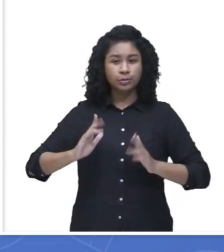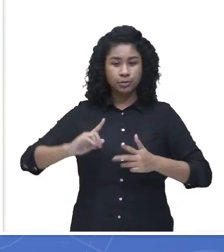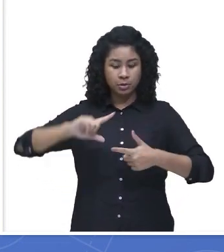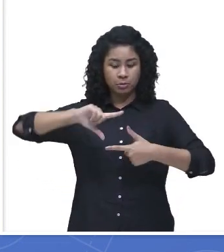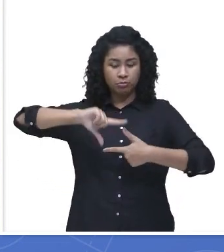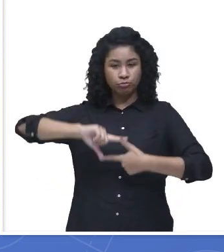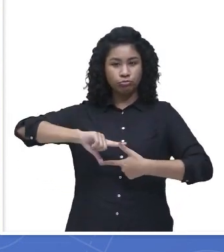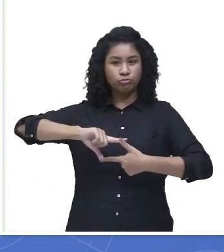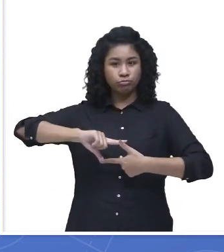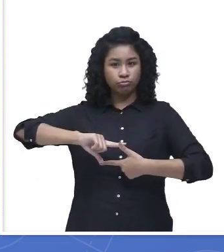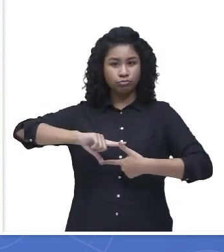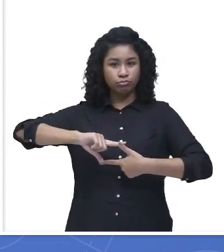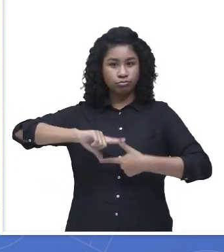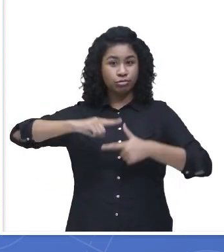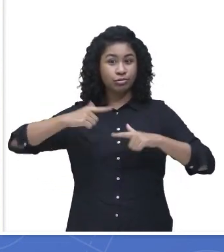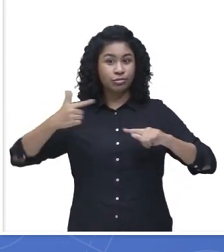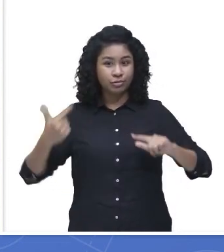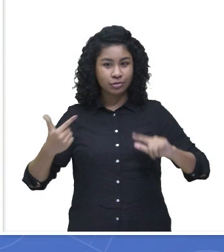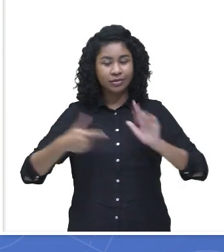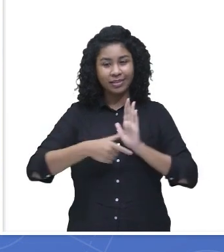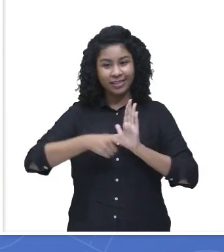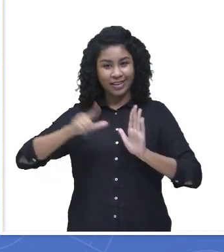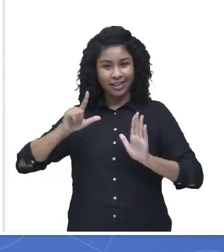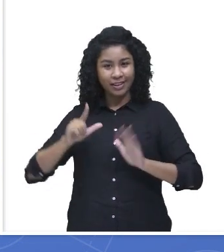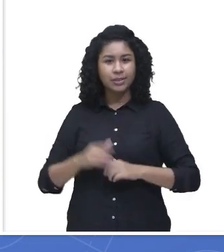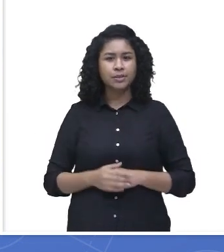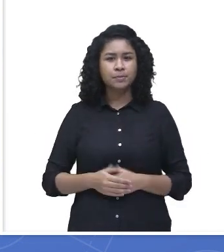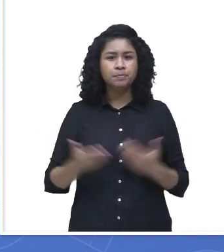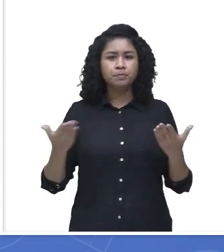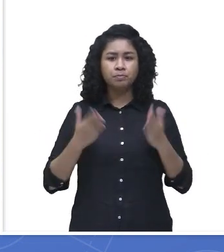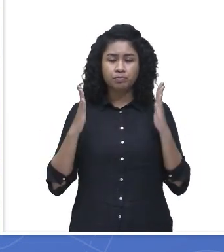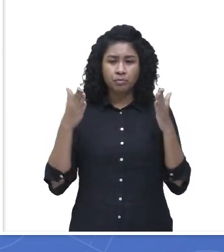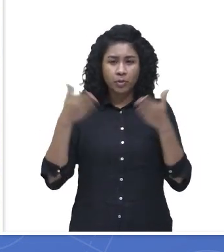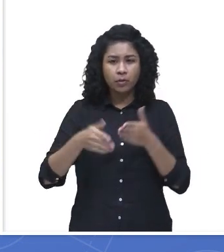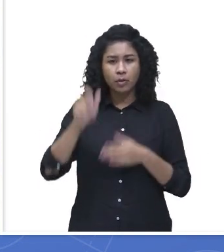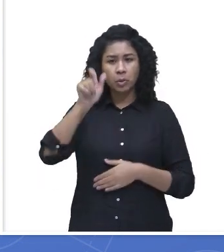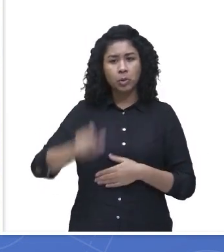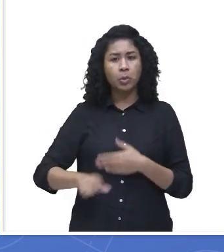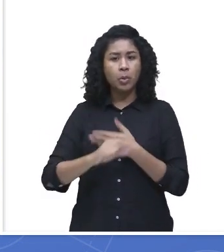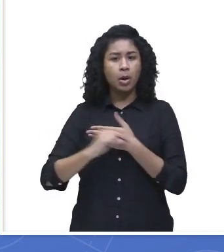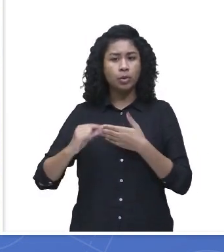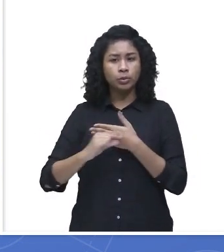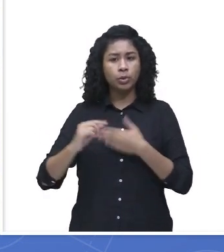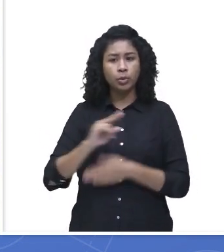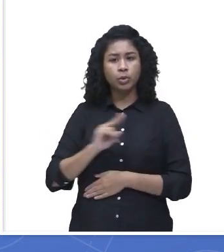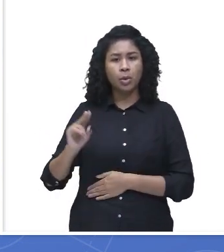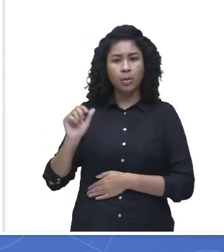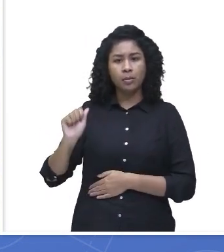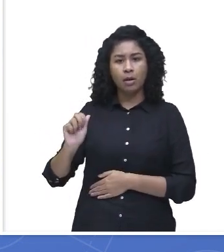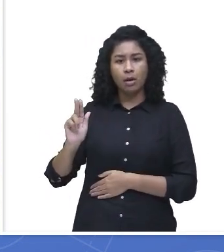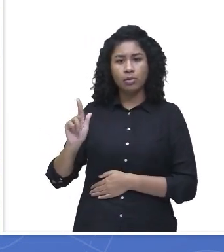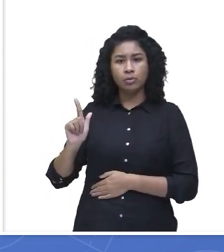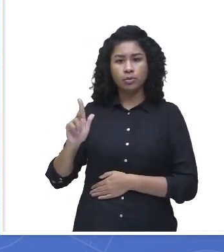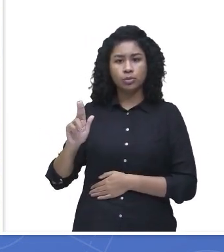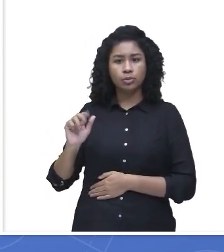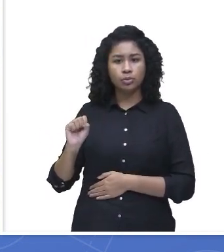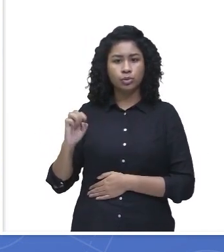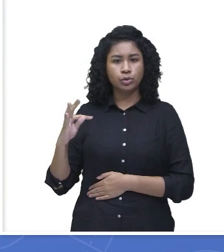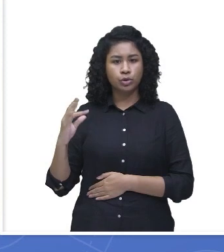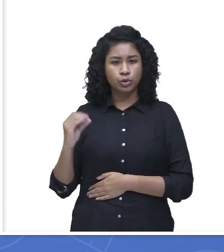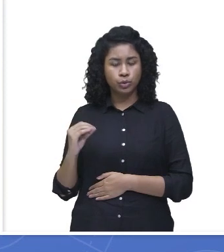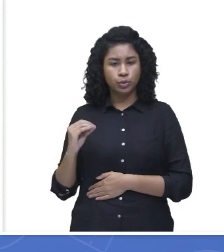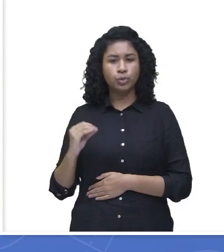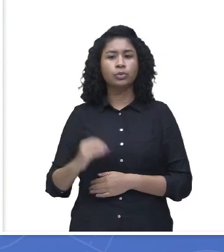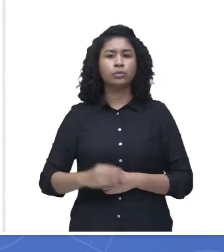de um autor desse período. Vamos lá? Quem é esse autor? Augusto dos Anjos. Vamos observar a sua